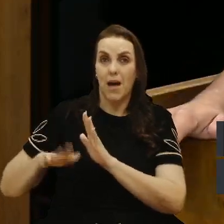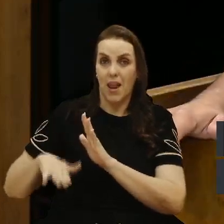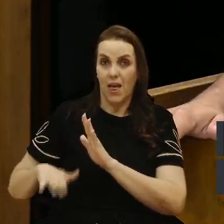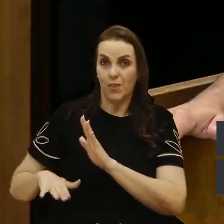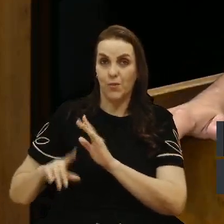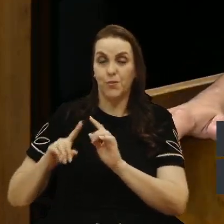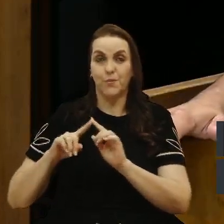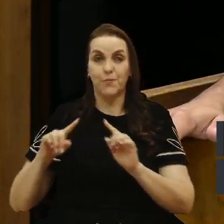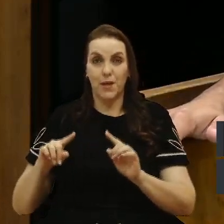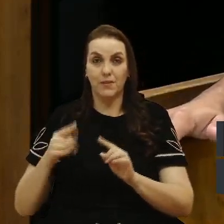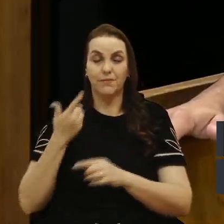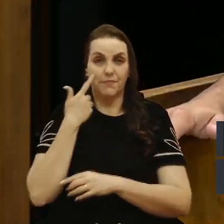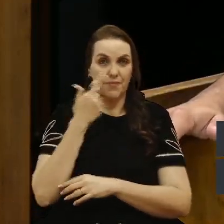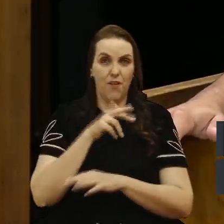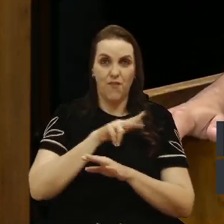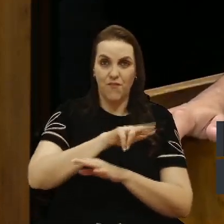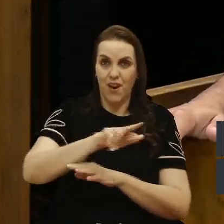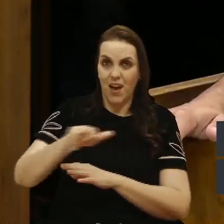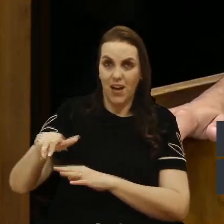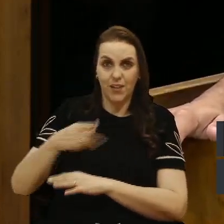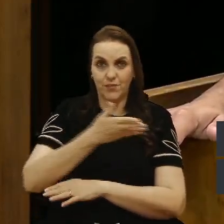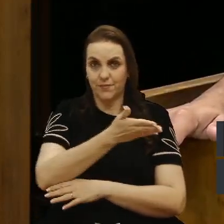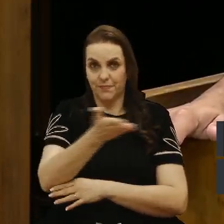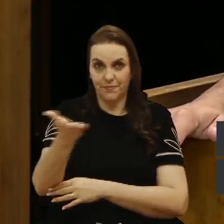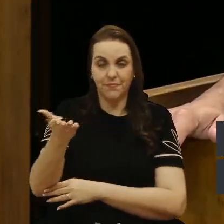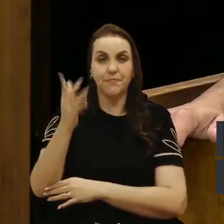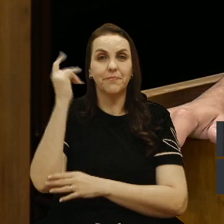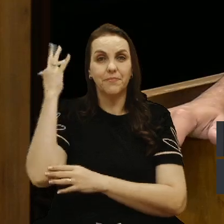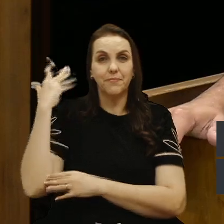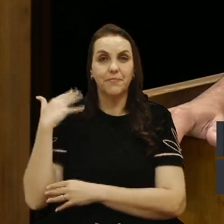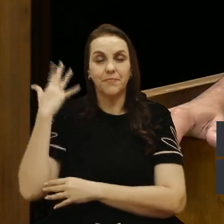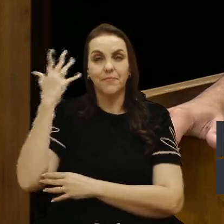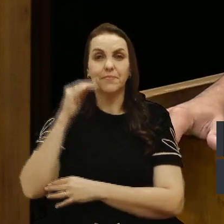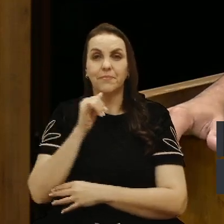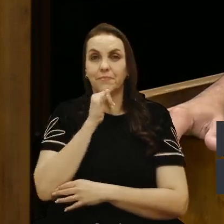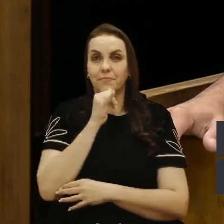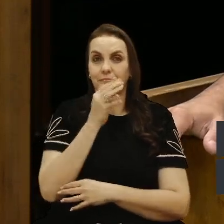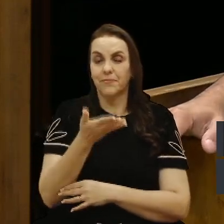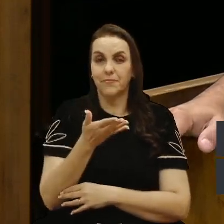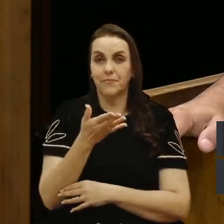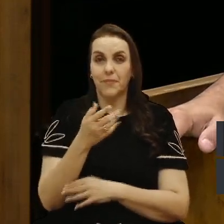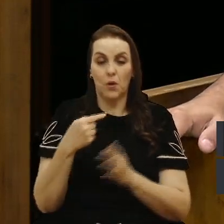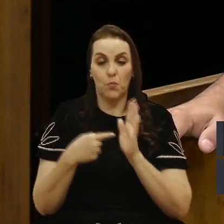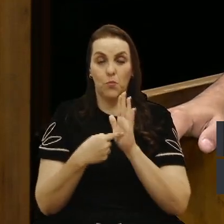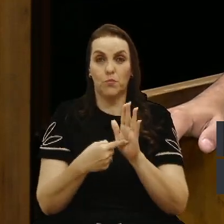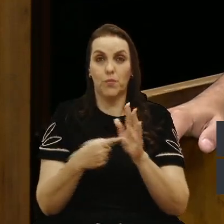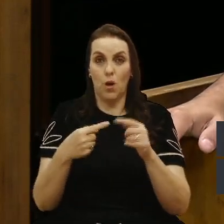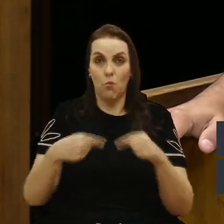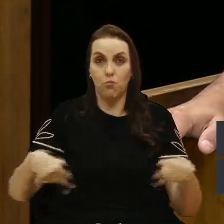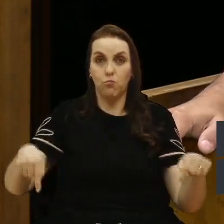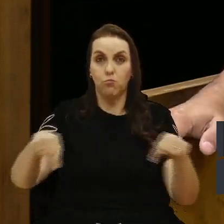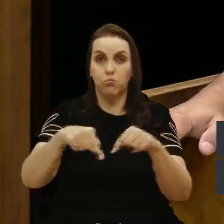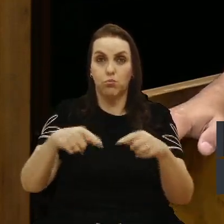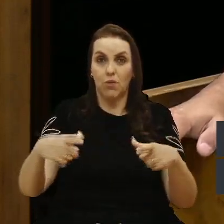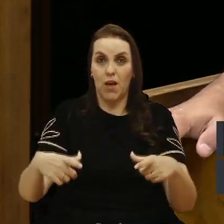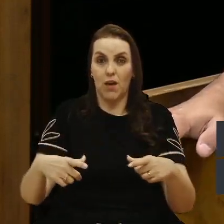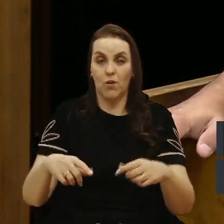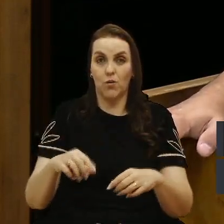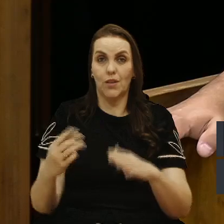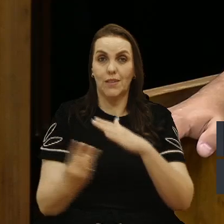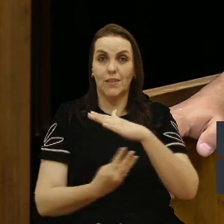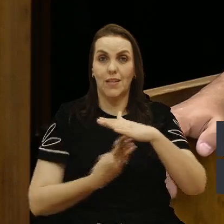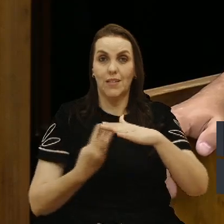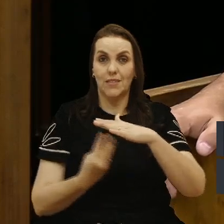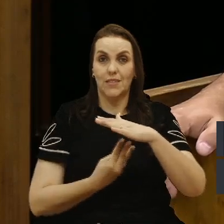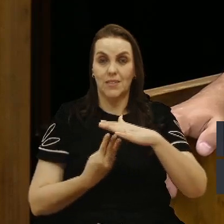vejam, vários de vocês, vereadora Daiane trouxe aqui o exemplo de apresentar um buraco que a terceirizada